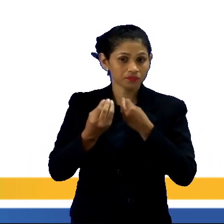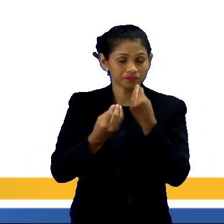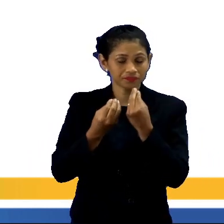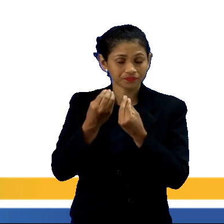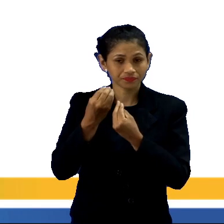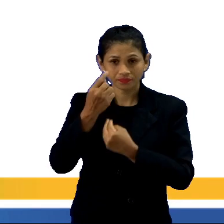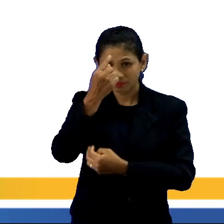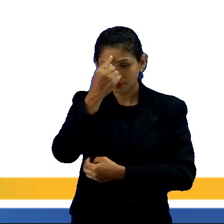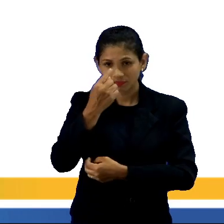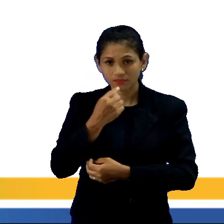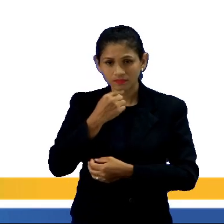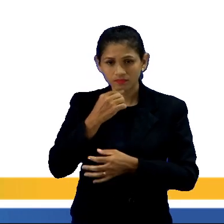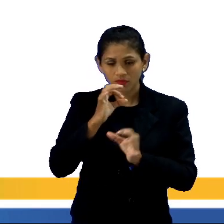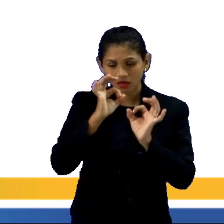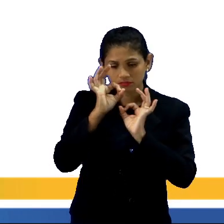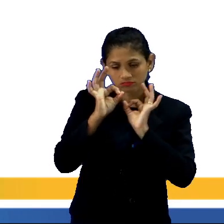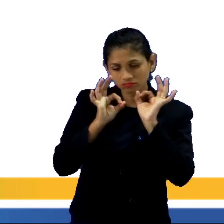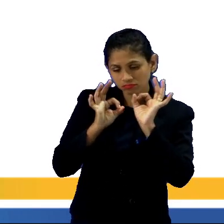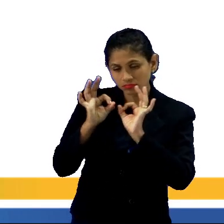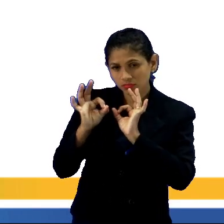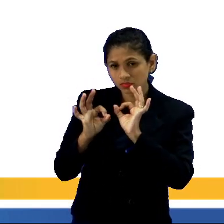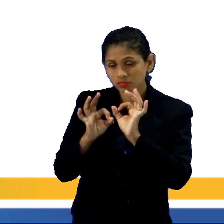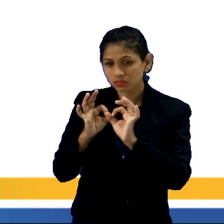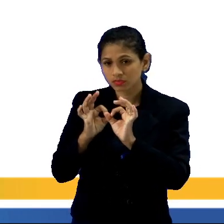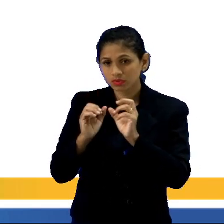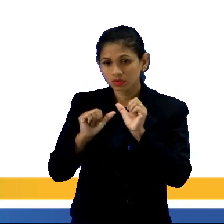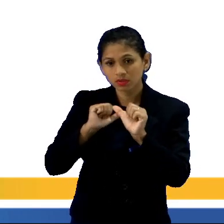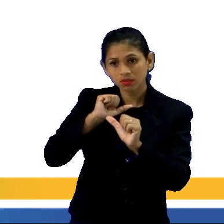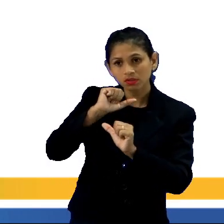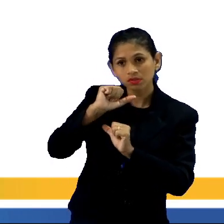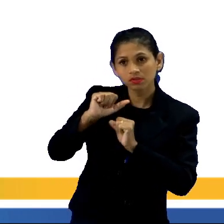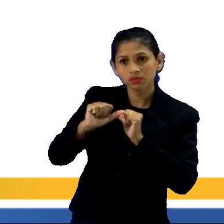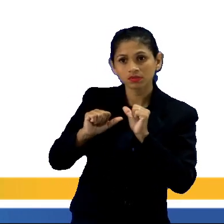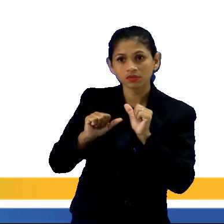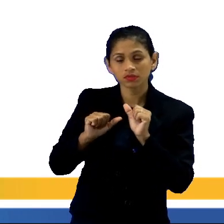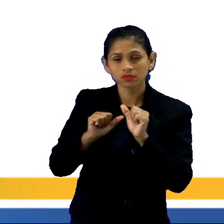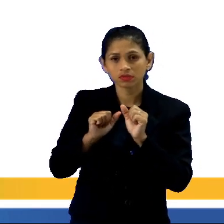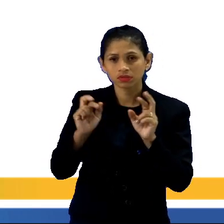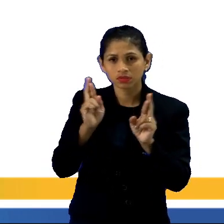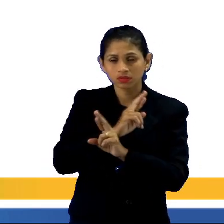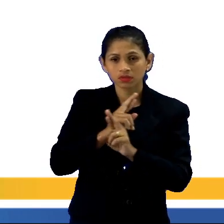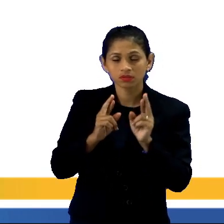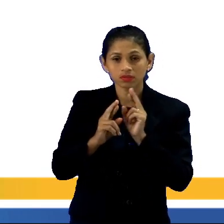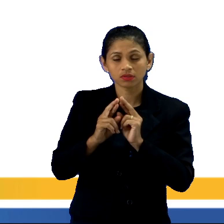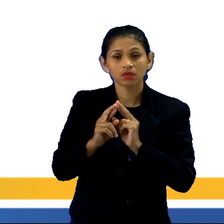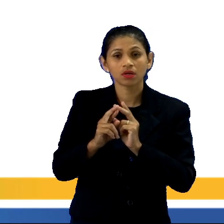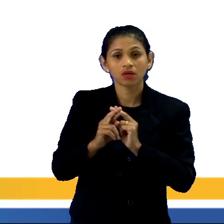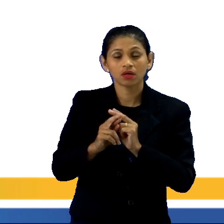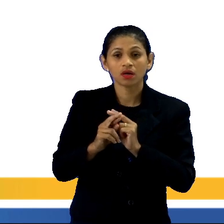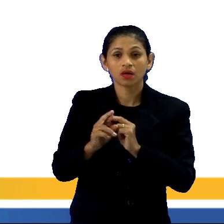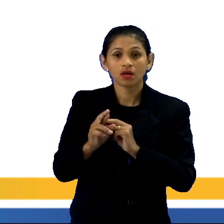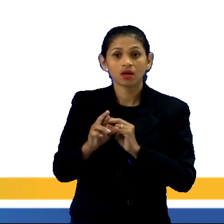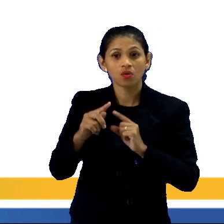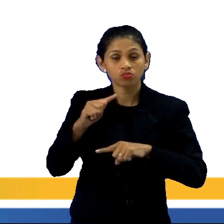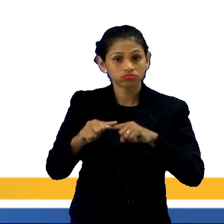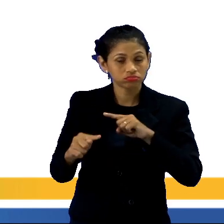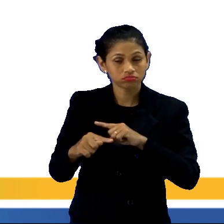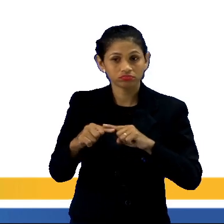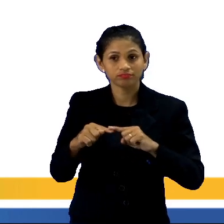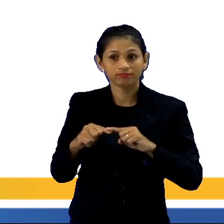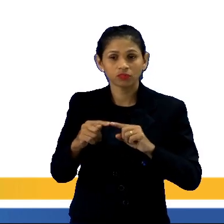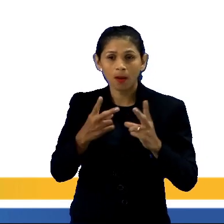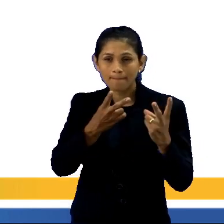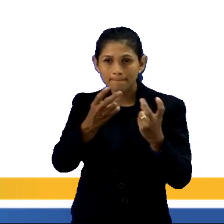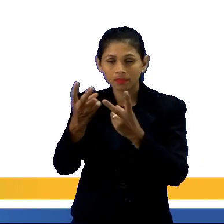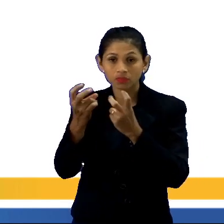vai sendo formada, ela é investida em relação ao objeto e será percebida somente quando as informações da